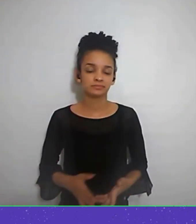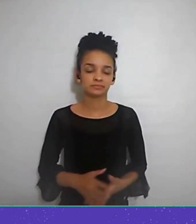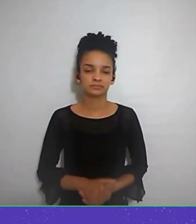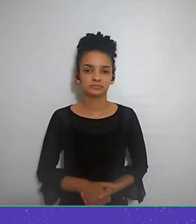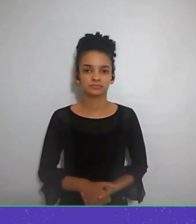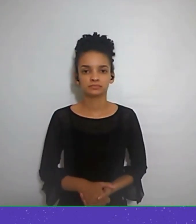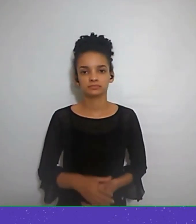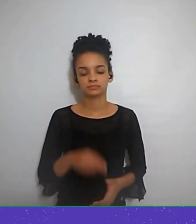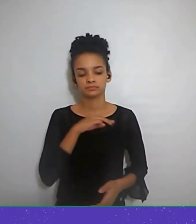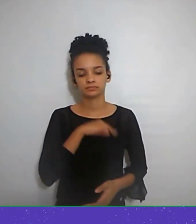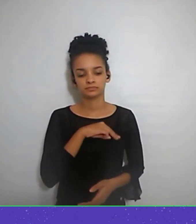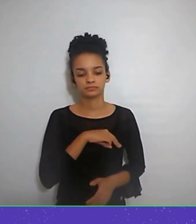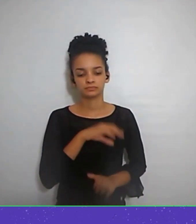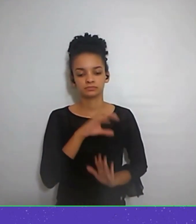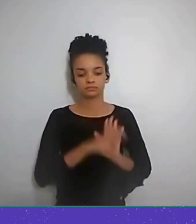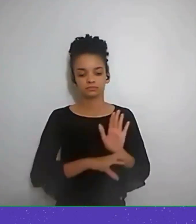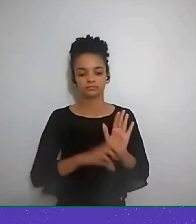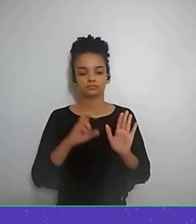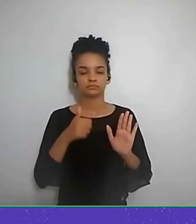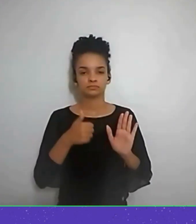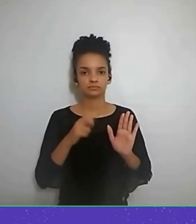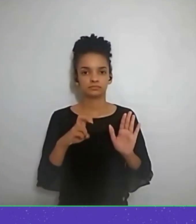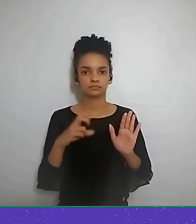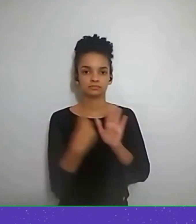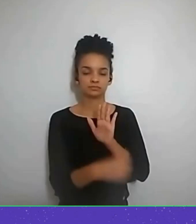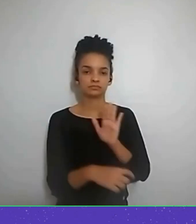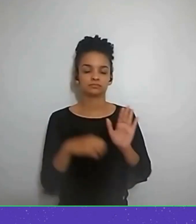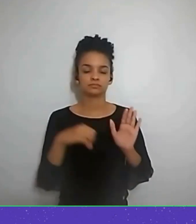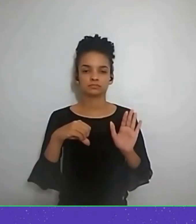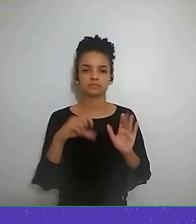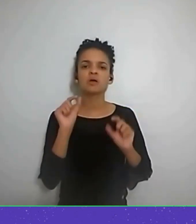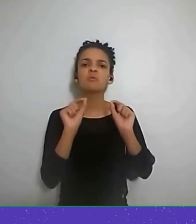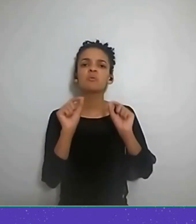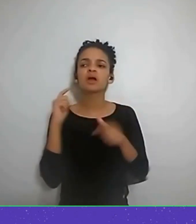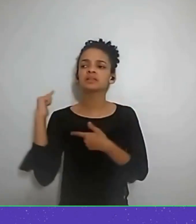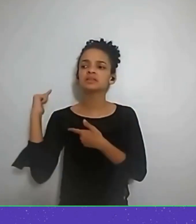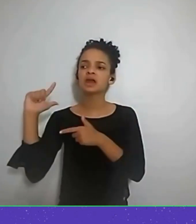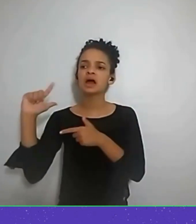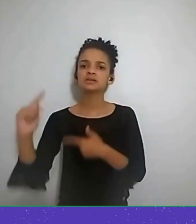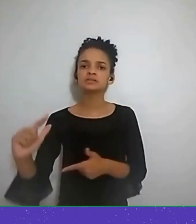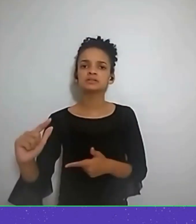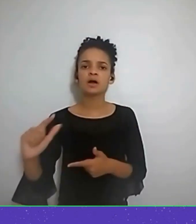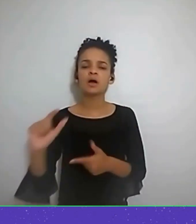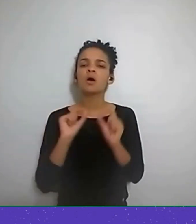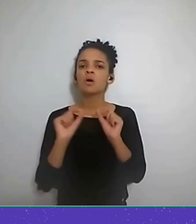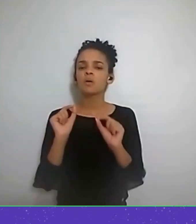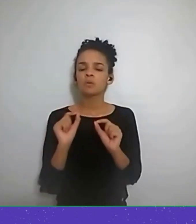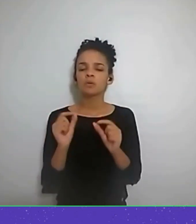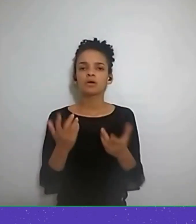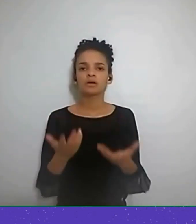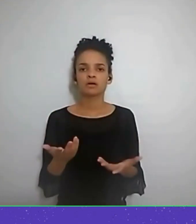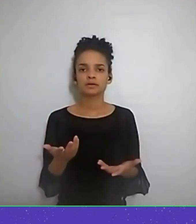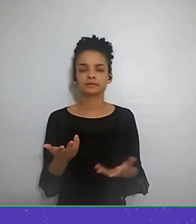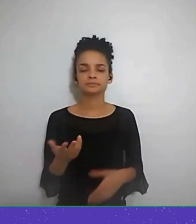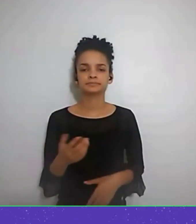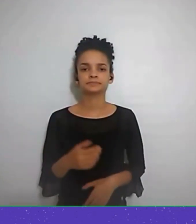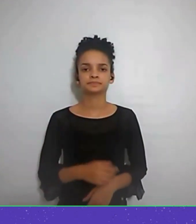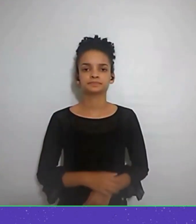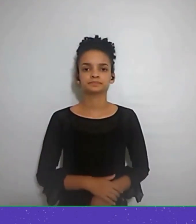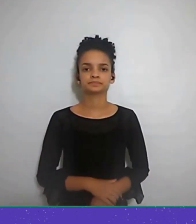Que é tradição, a tradição dos anciãos. A tradição dos anciãos era a